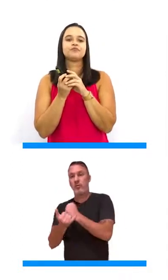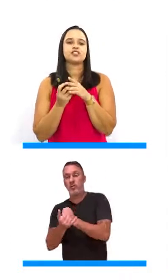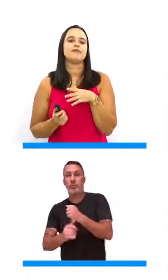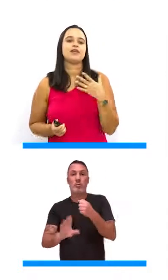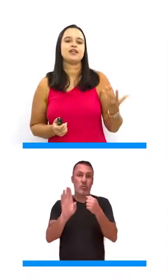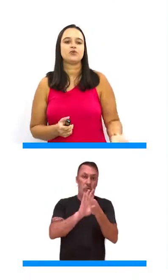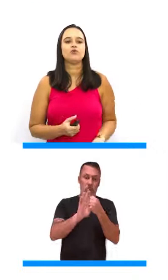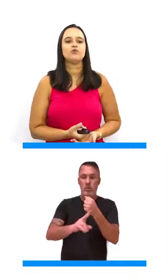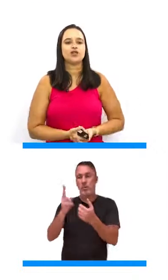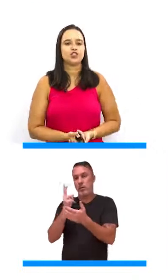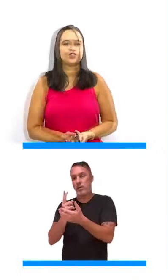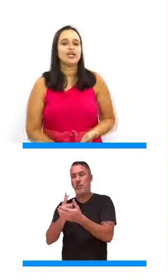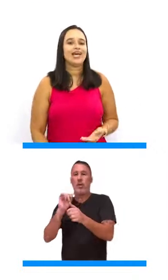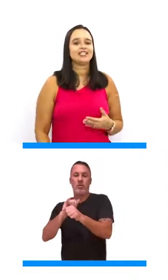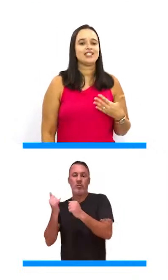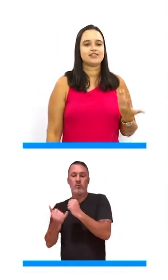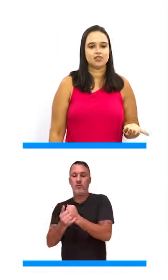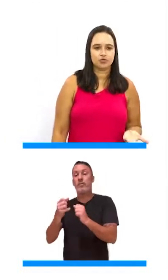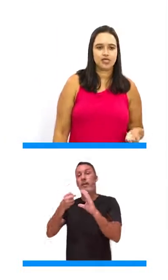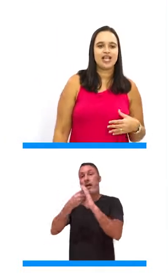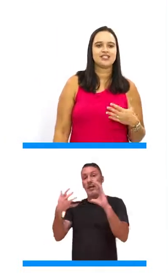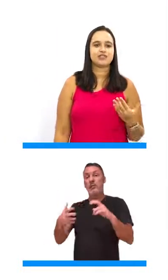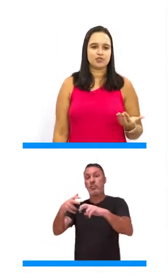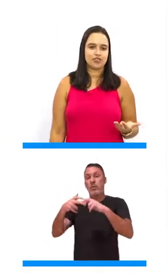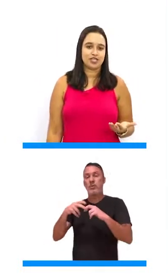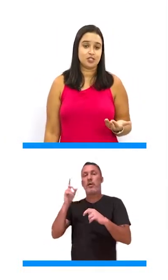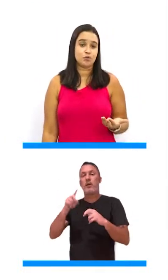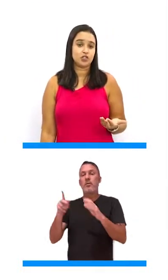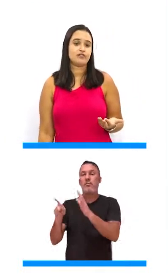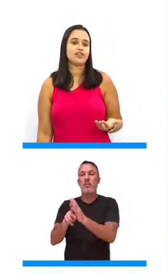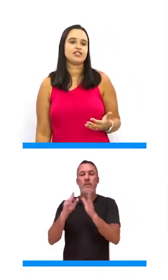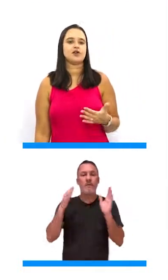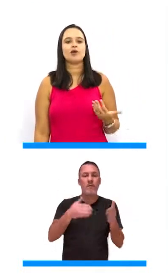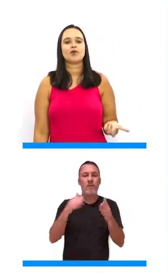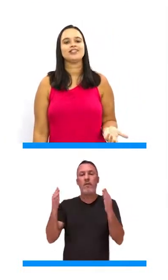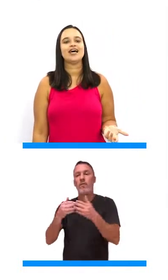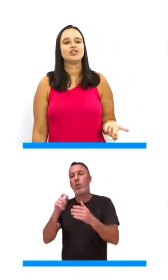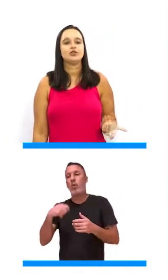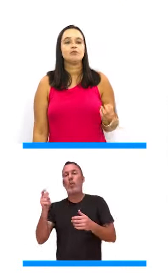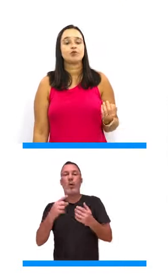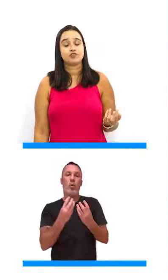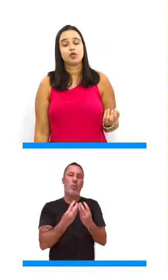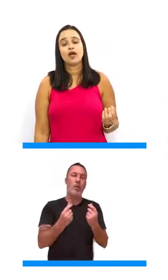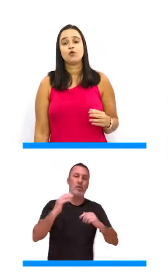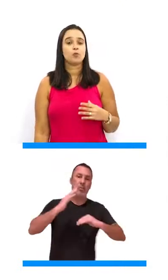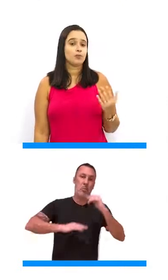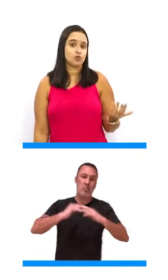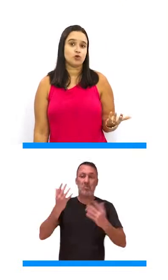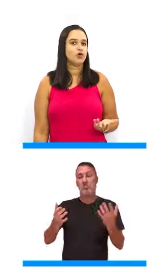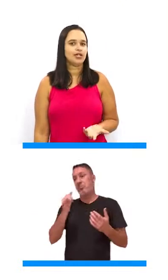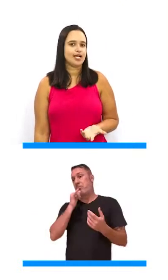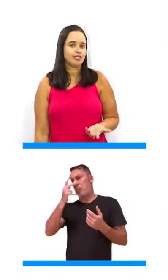Substantivo sempre ali com o adjetivo. Caracterizando essa especificação pode referir-se a uma qualidade profissional, como